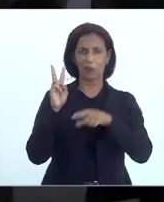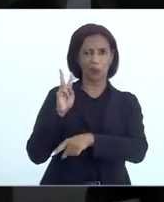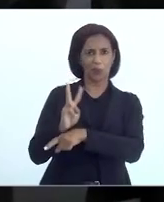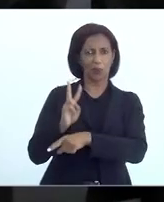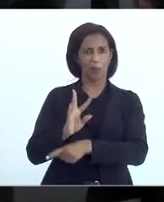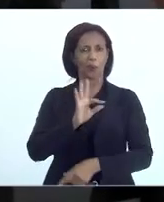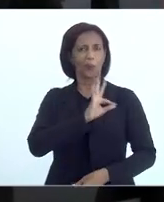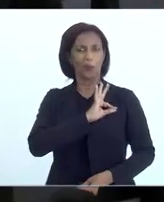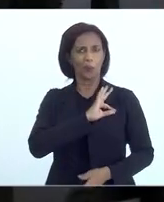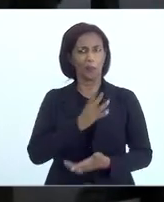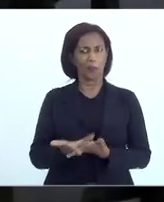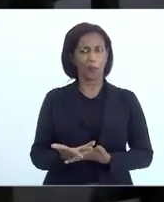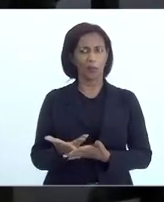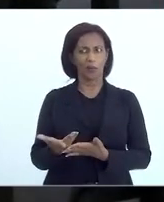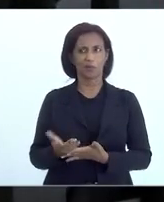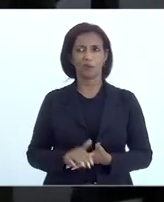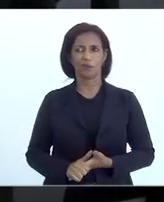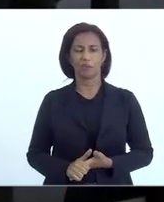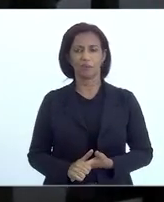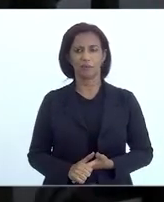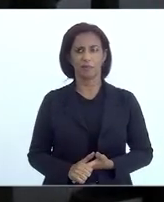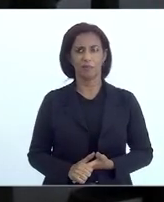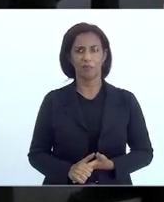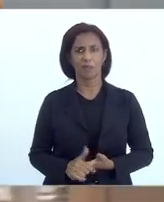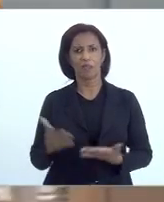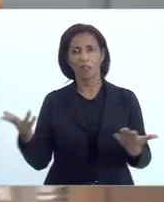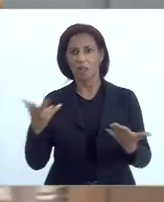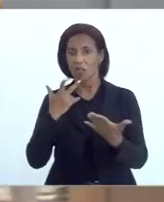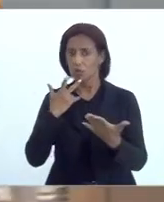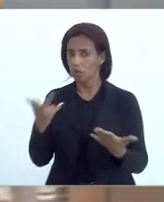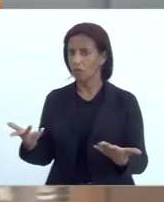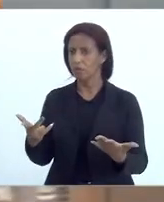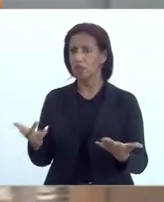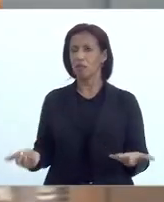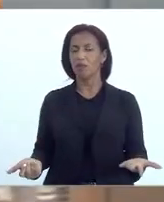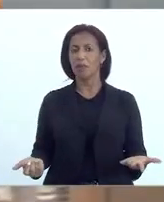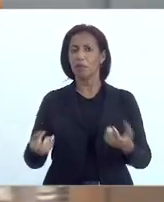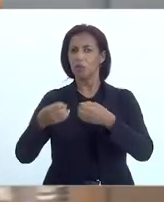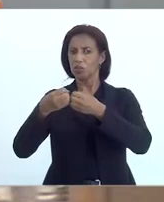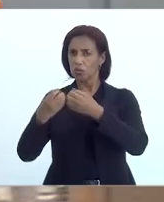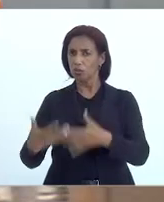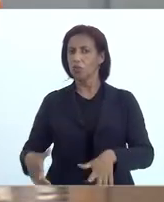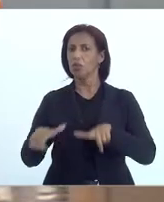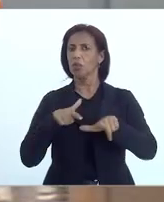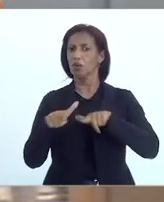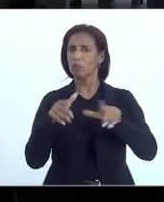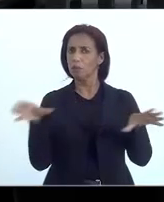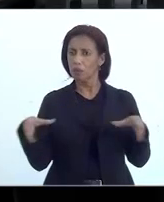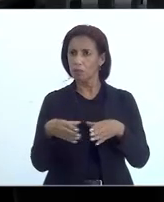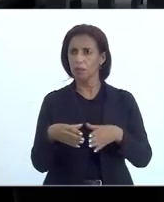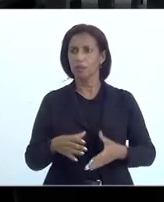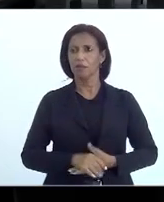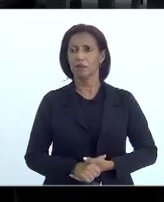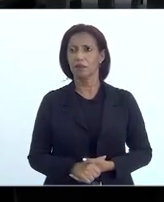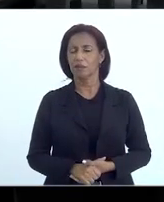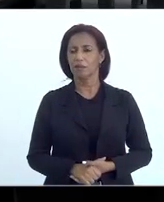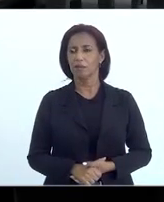Tropa do policial ou do Bombeiro Militar Deputado é só fazer essa ressalva para gente não estragar o trabalho da comissão